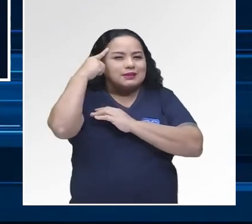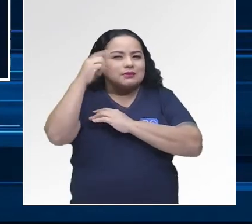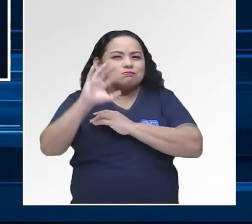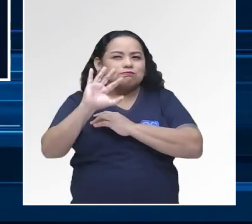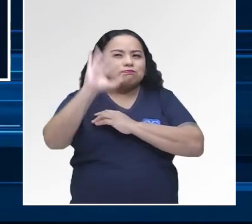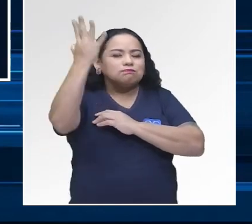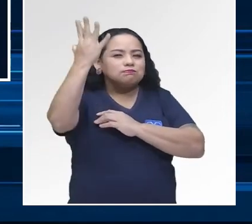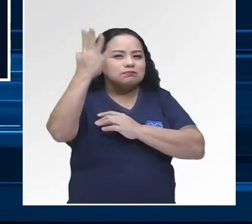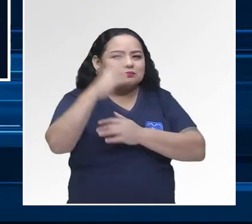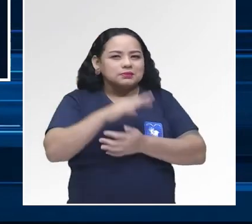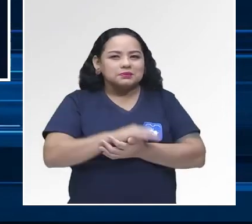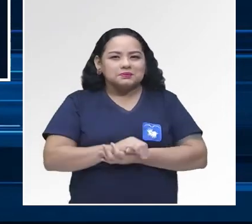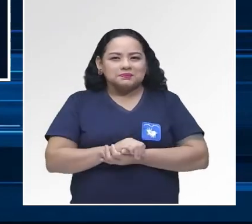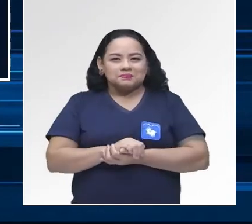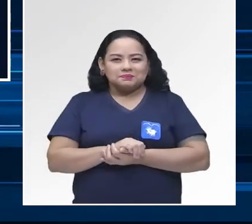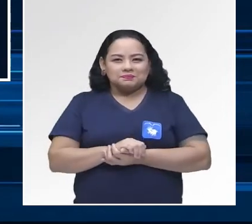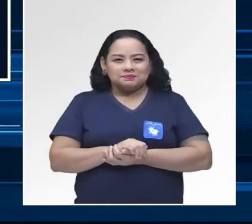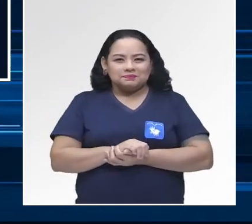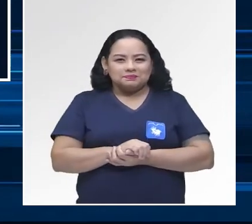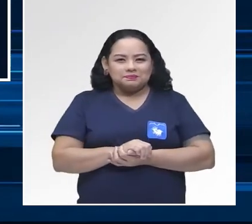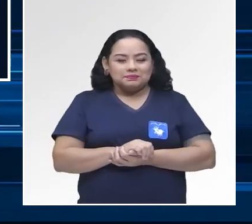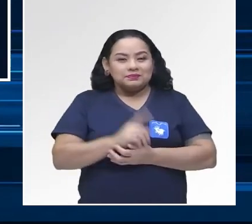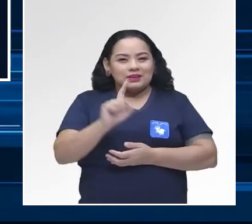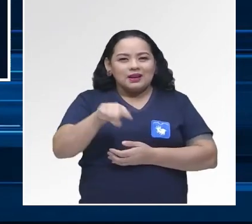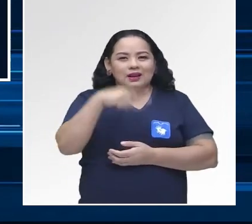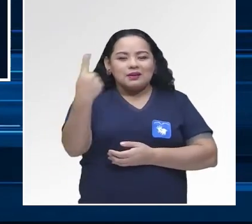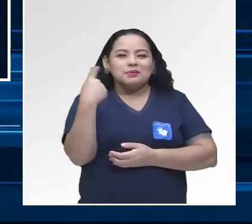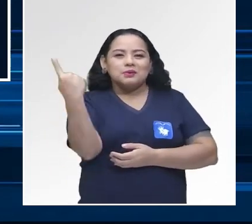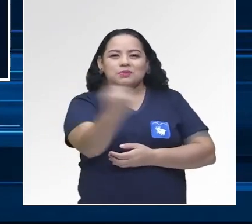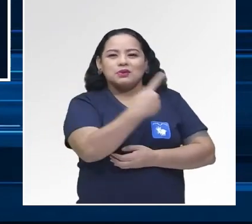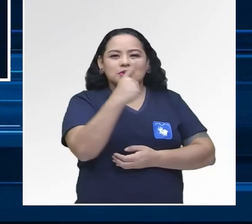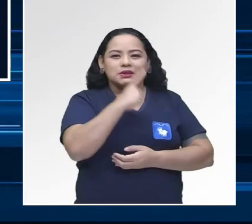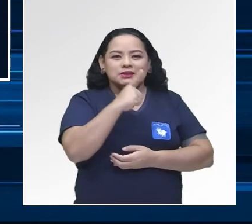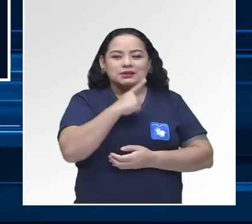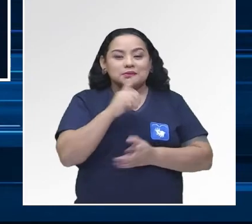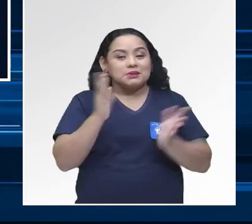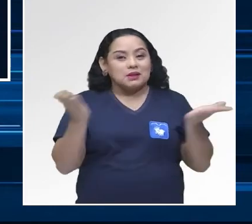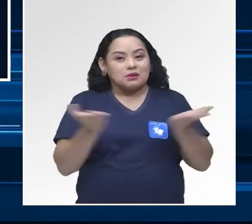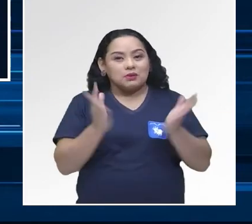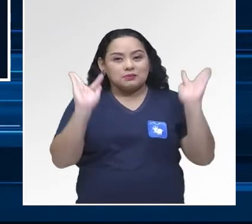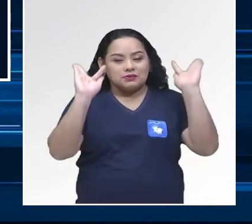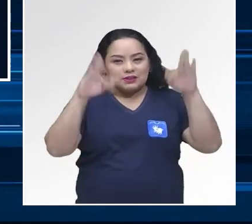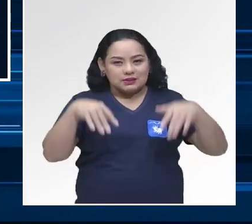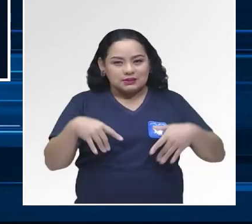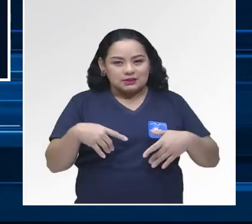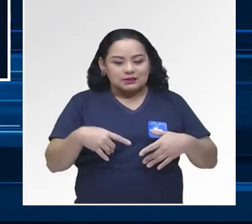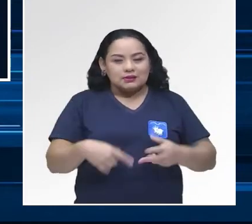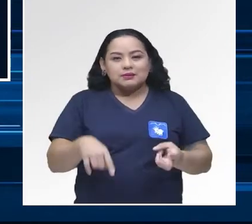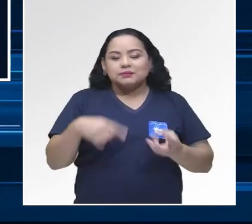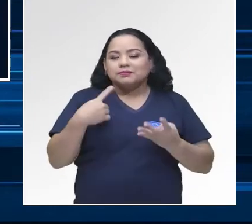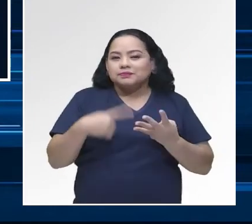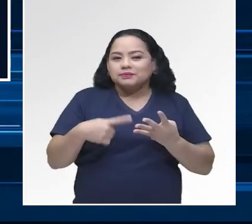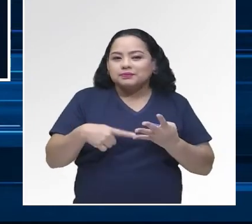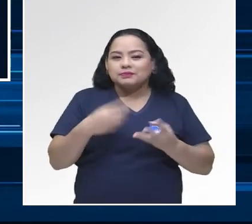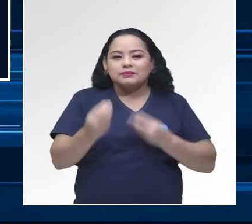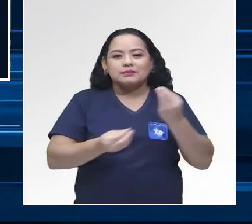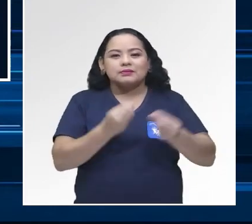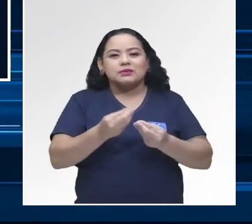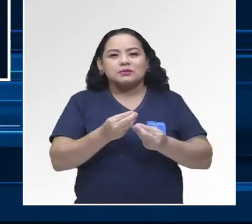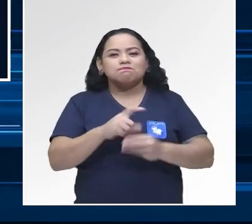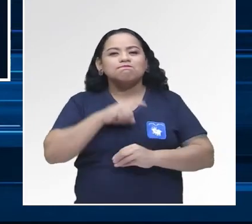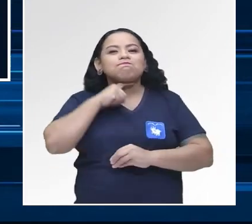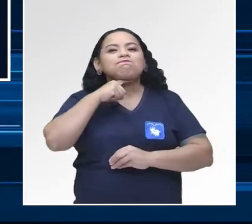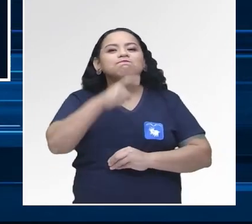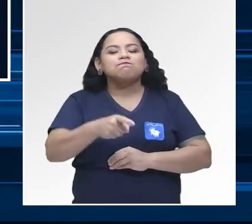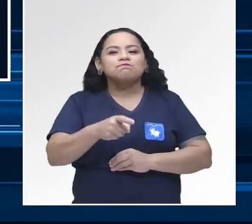assim. E depois nós temos aí, para finalizar, a questão da indagação,